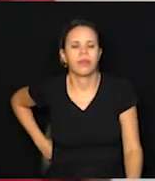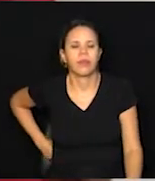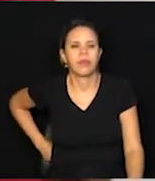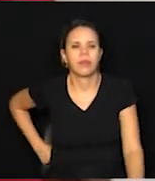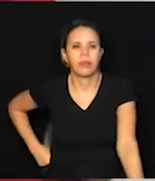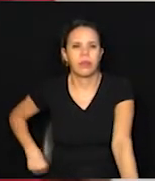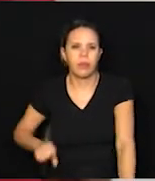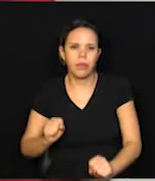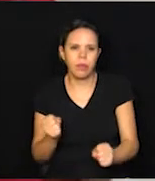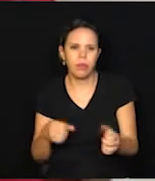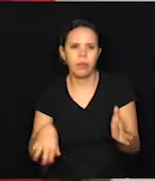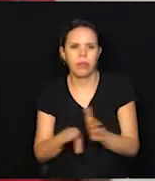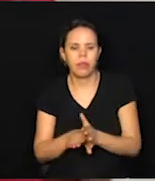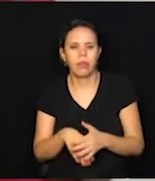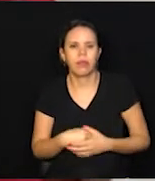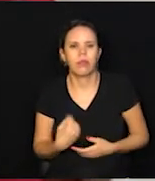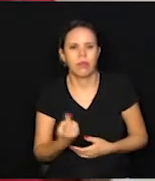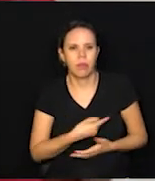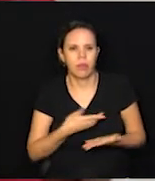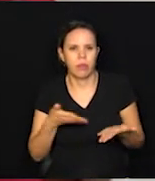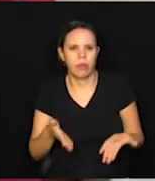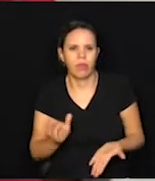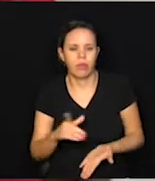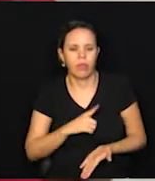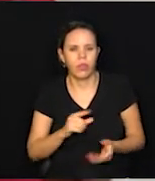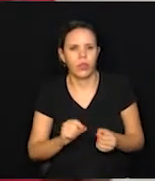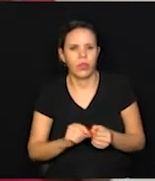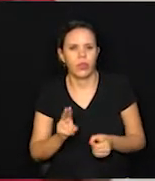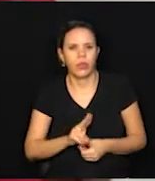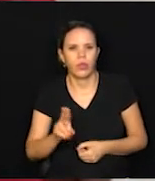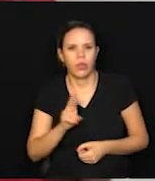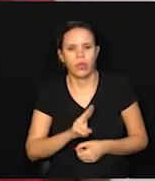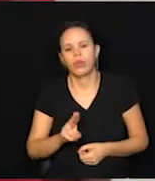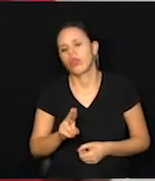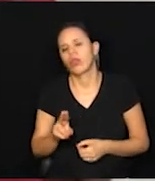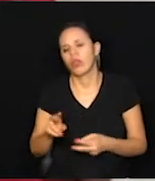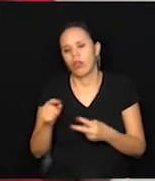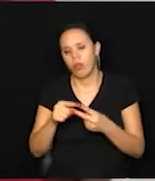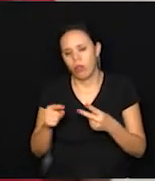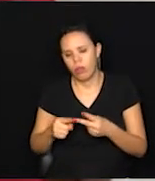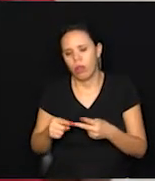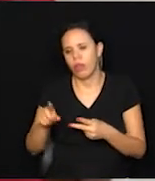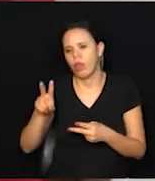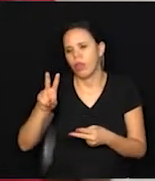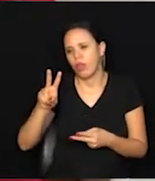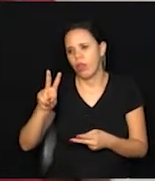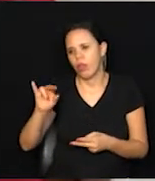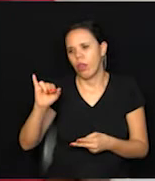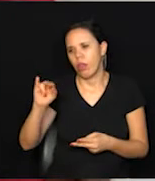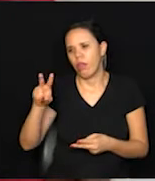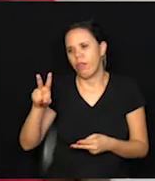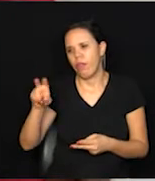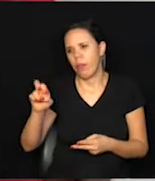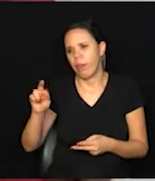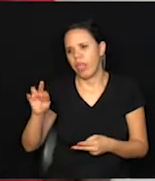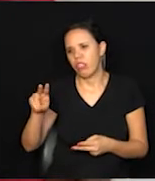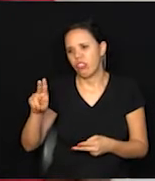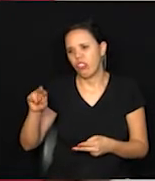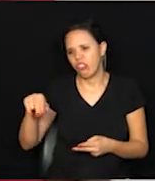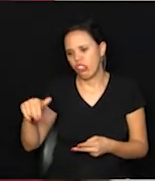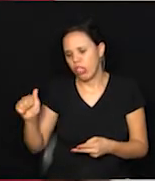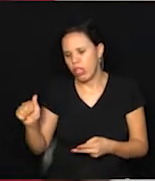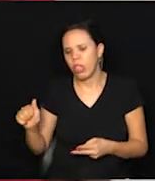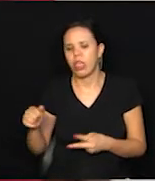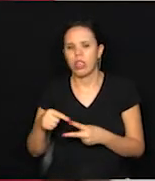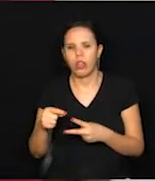pode até chegar para nós, já tendo feito uso de hidroxicloroquina, ivermectina, enfim, ele está mal informado também, mas ele chega